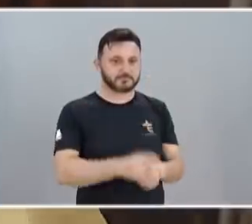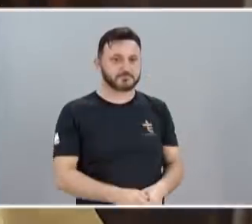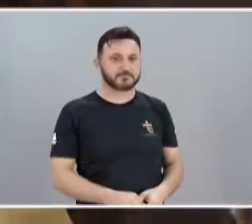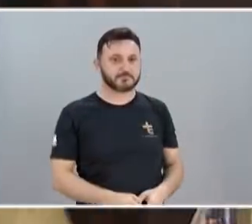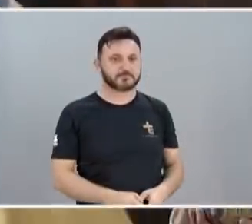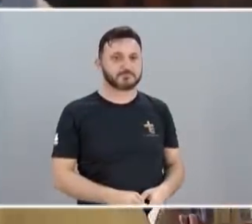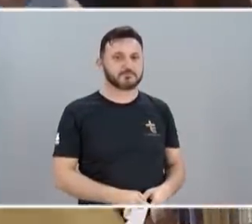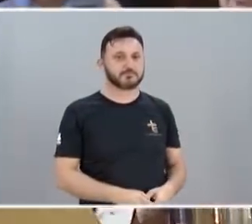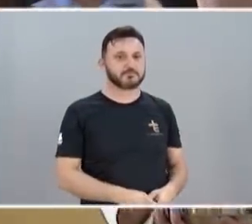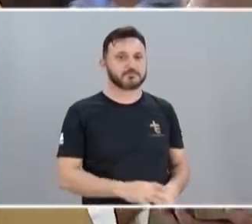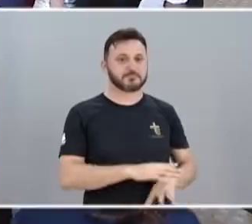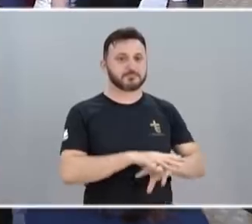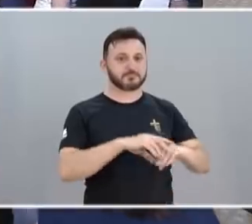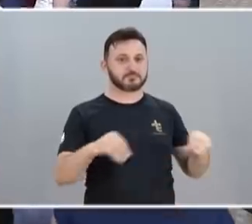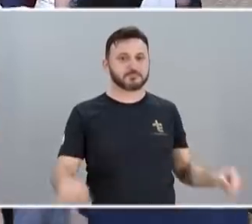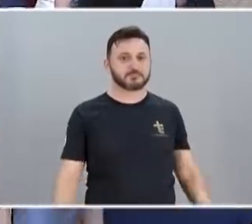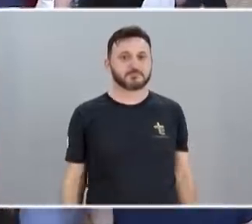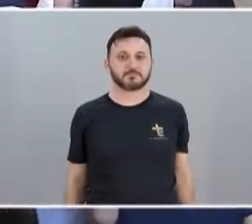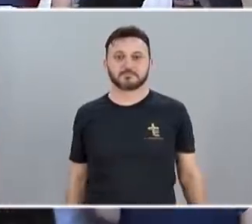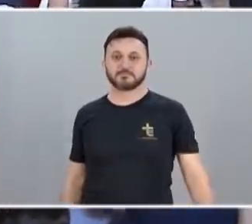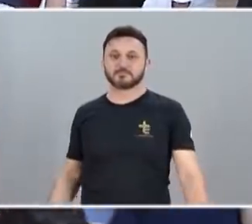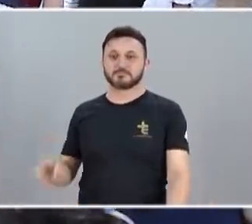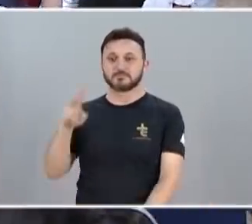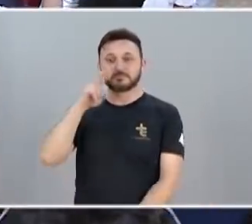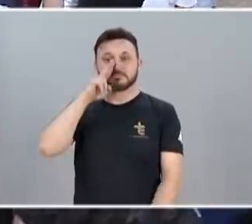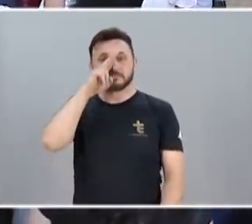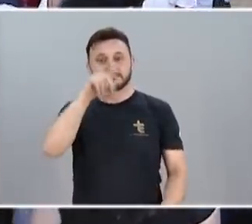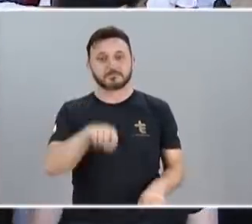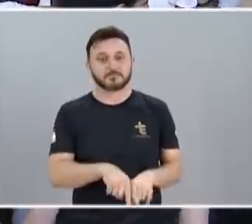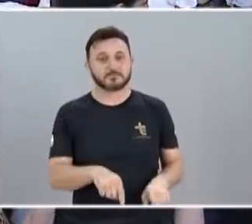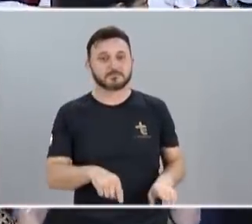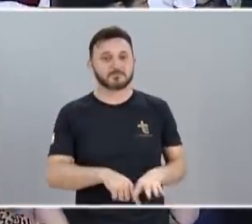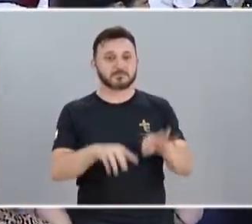nas batalhas. Faz-me forte e